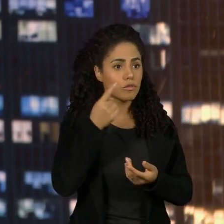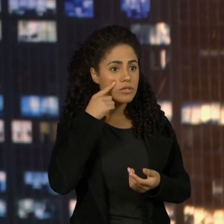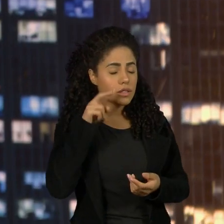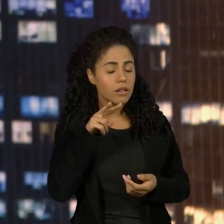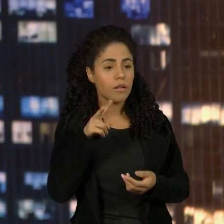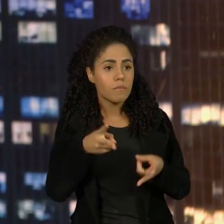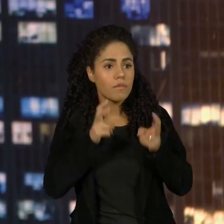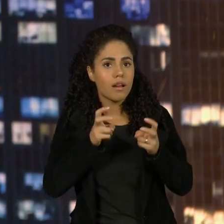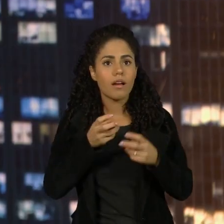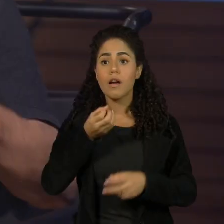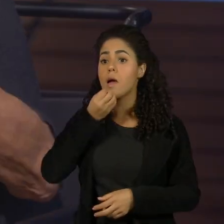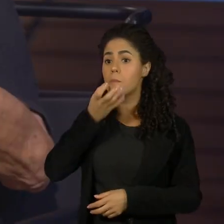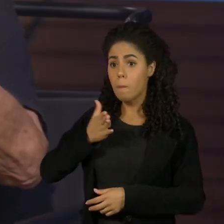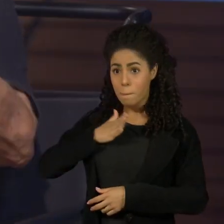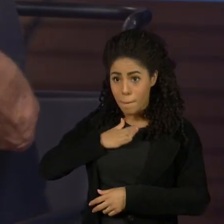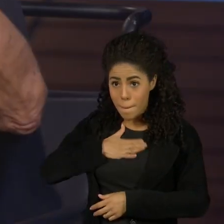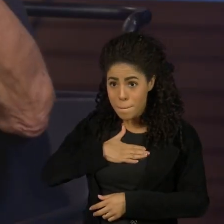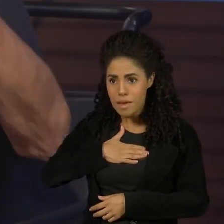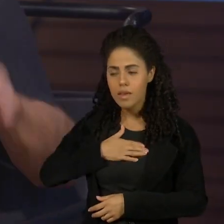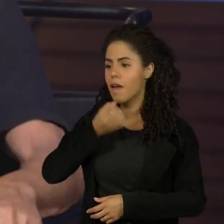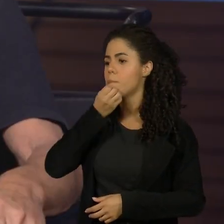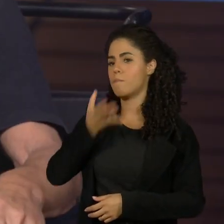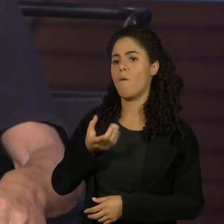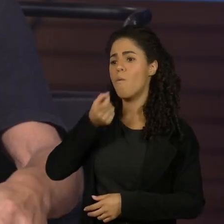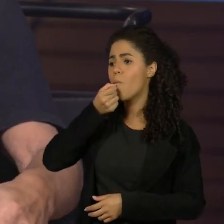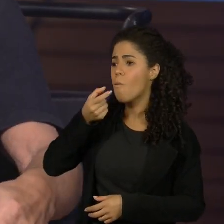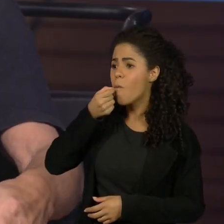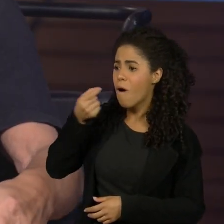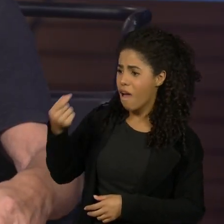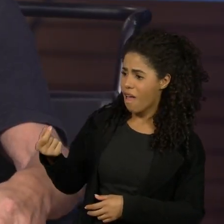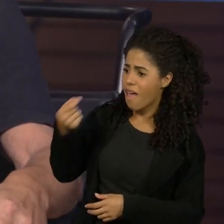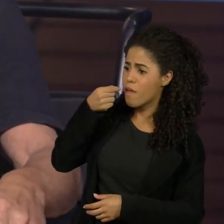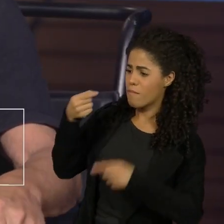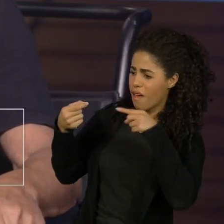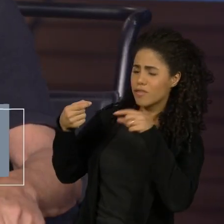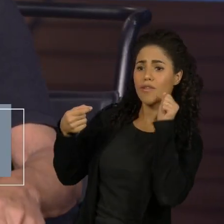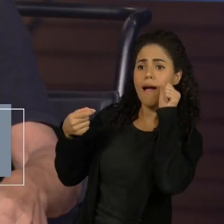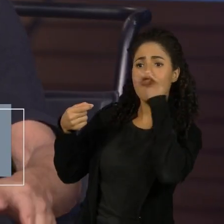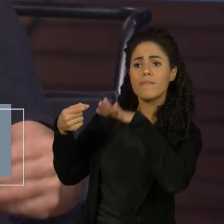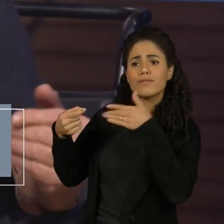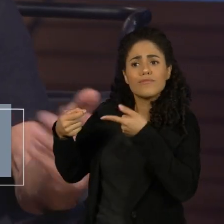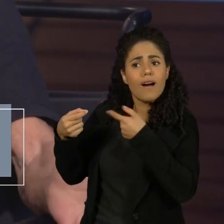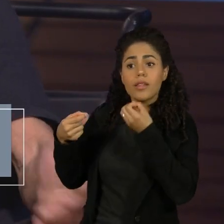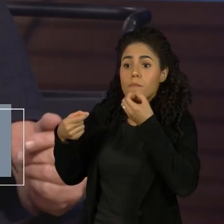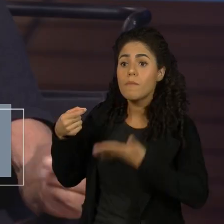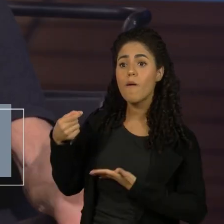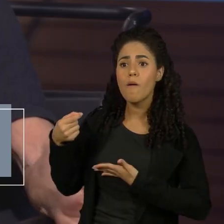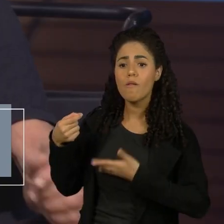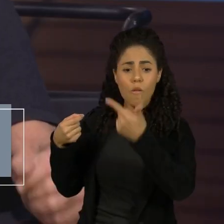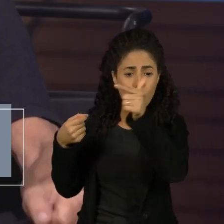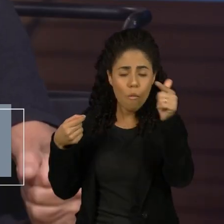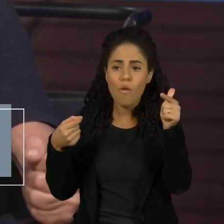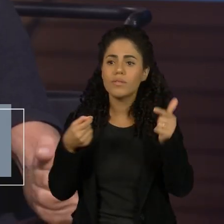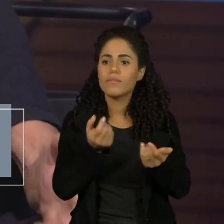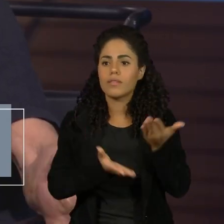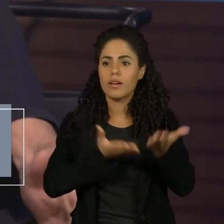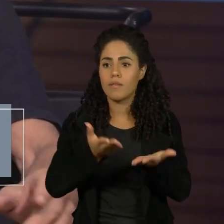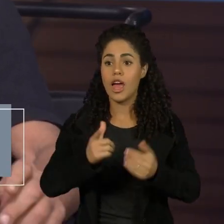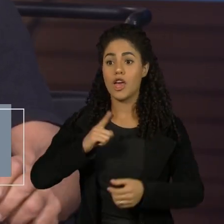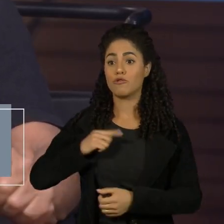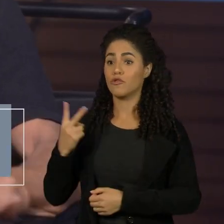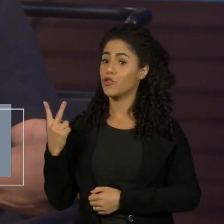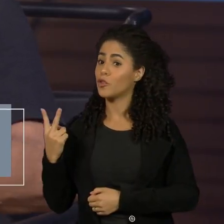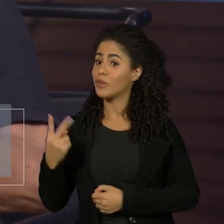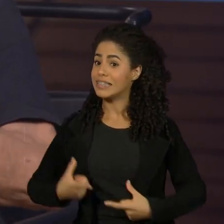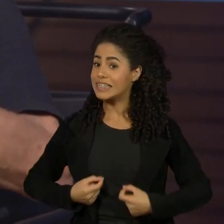olhos Eu positivos. vejo com um olhar maravilhoso. É uma bênção ter esse coquetel, assim como todos os outros tratamentos que eu tive. Eu tive 2 cânceres,